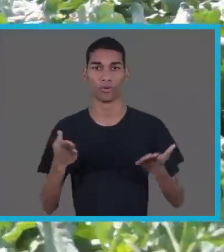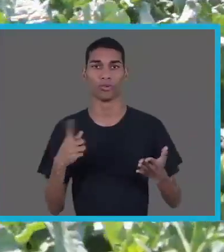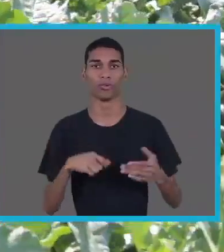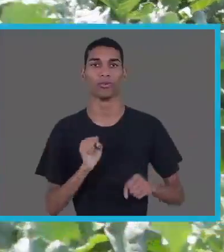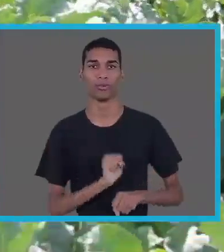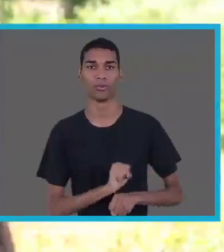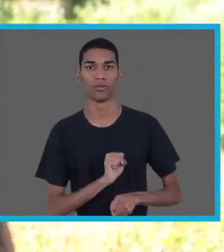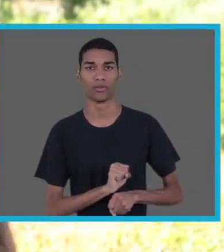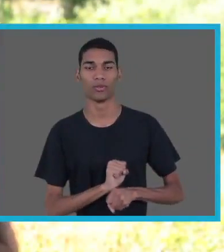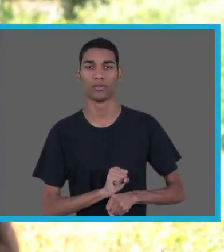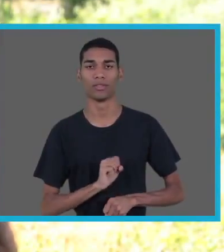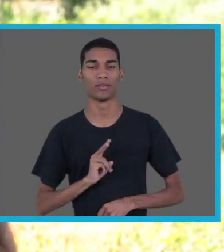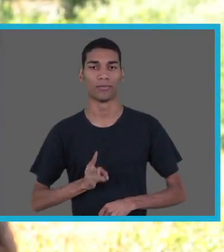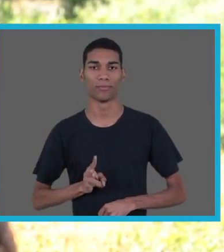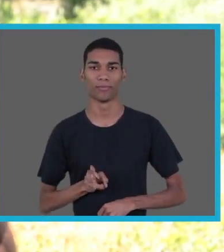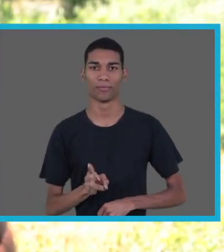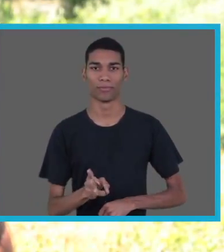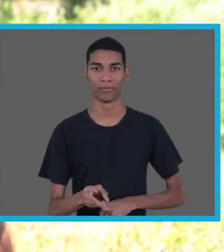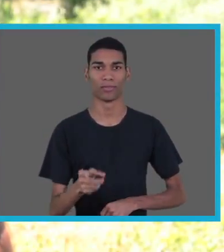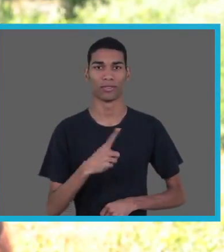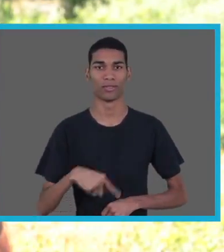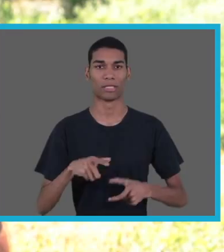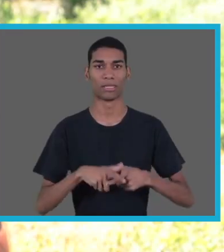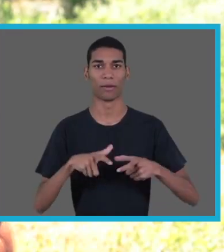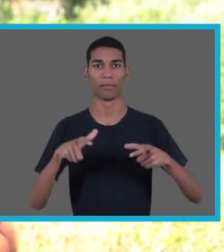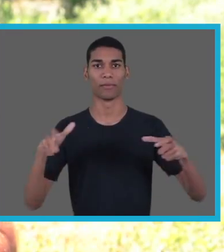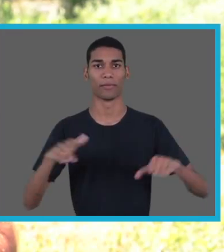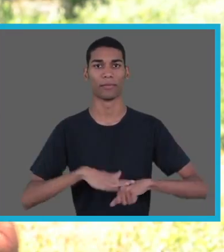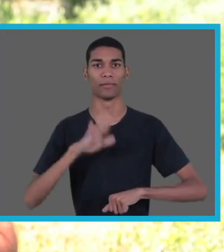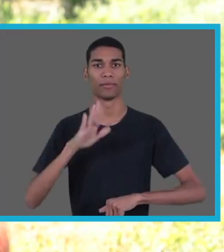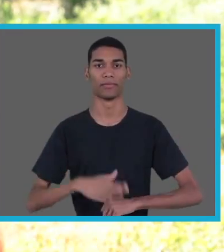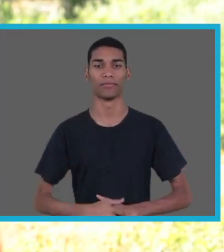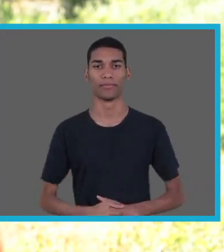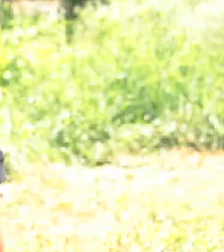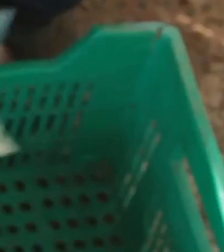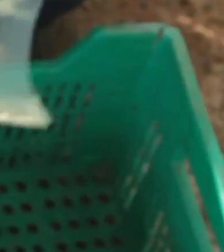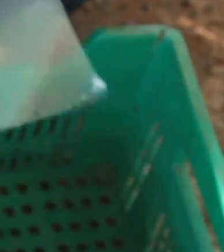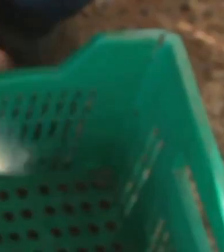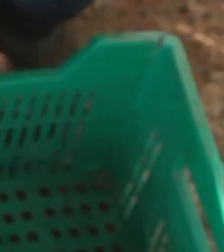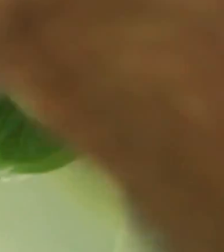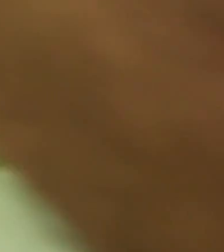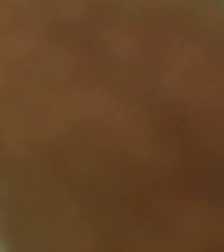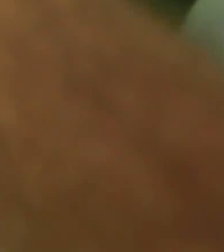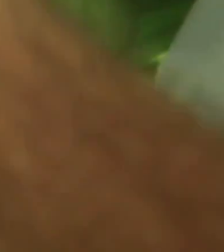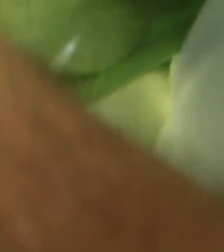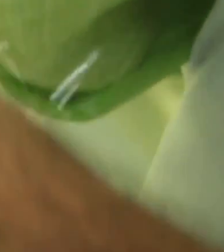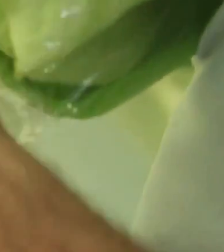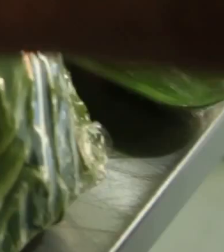está aí, hoje prosperando muito e cada vez eu acho que a gente tende a crescer mais.